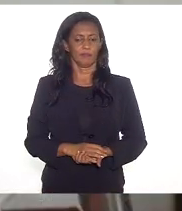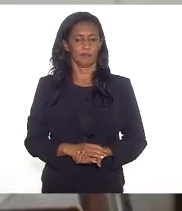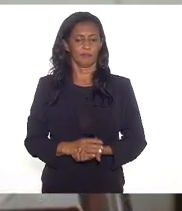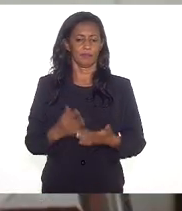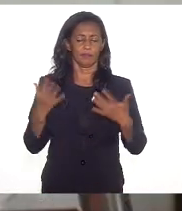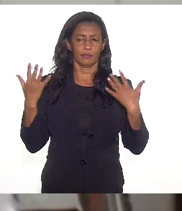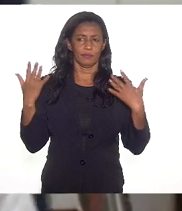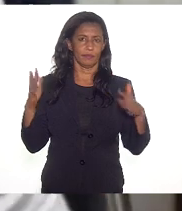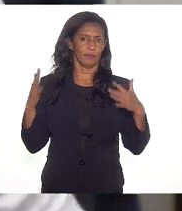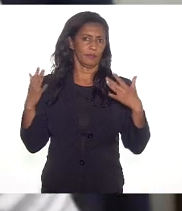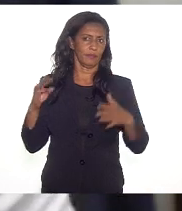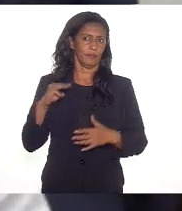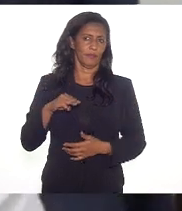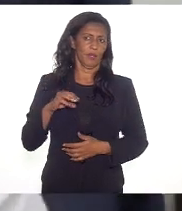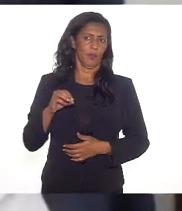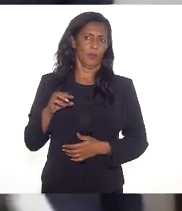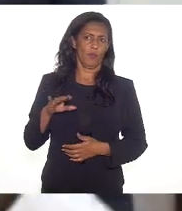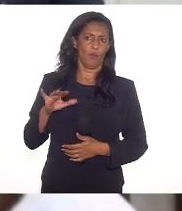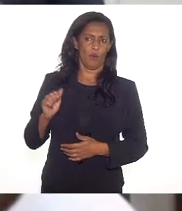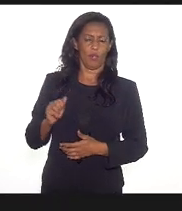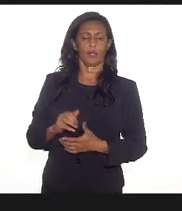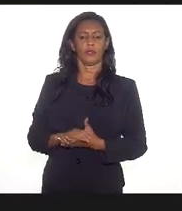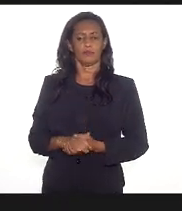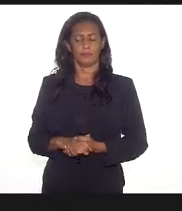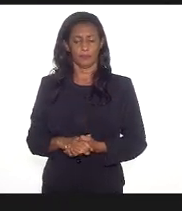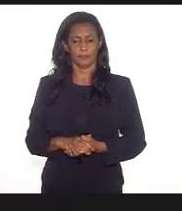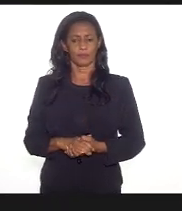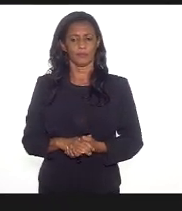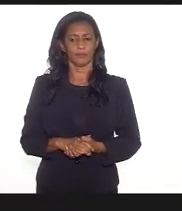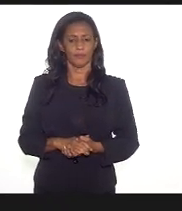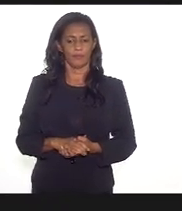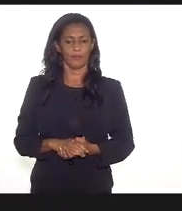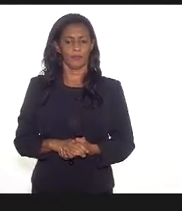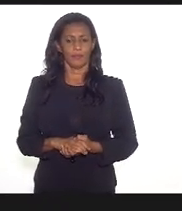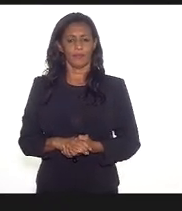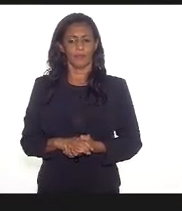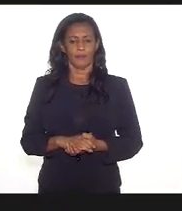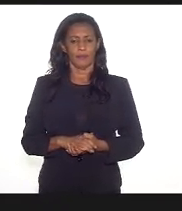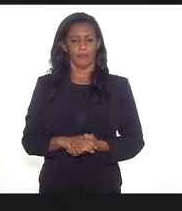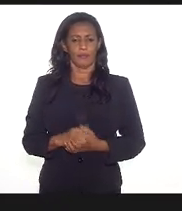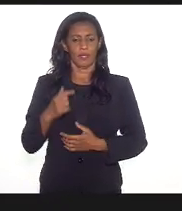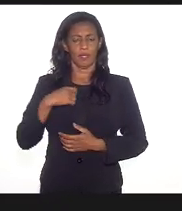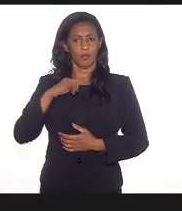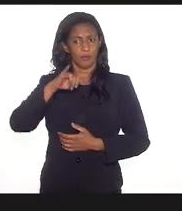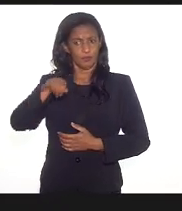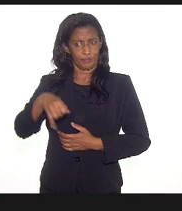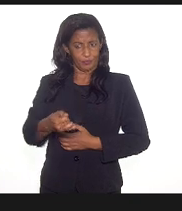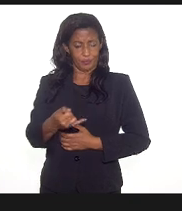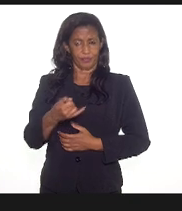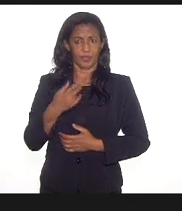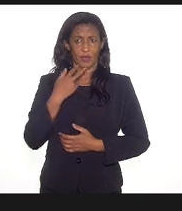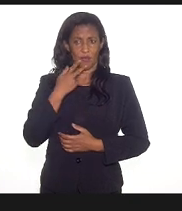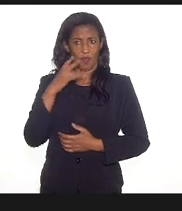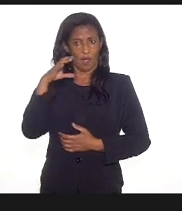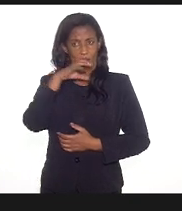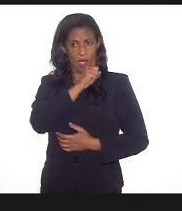Parabéns, Mônica. Obrigada, parabéns, obrigada, Mônica. E aqui eu vou aproveitar e fazer bem rápido minha